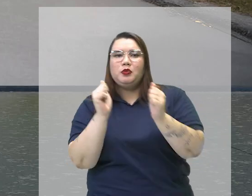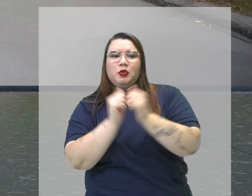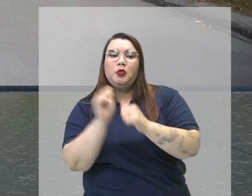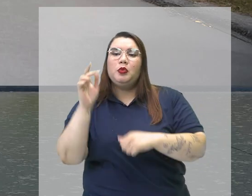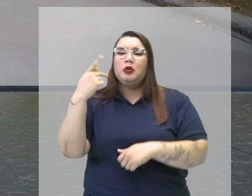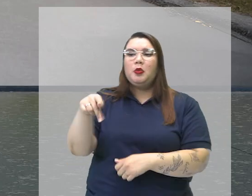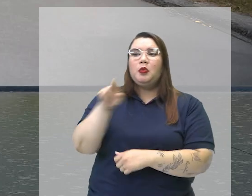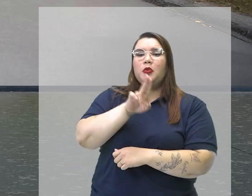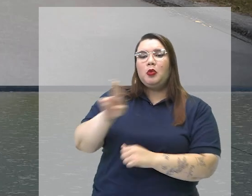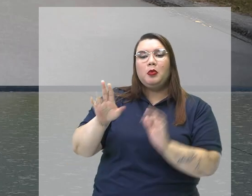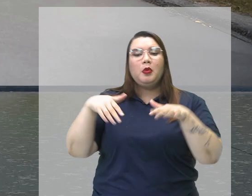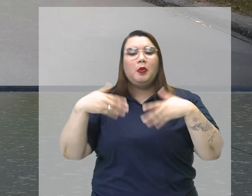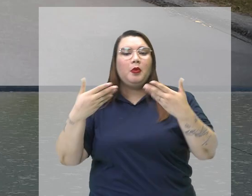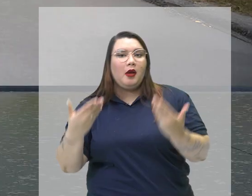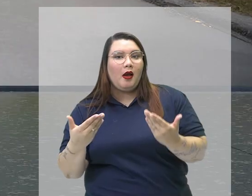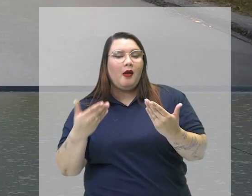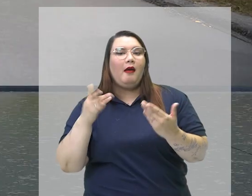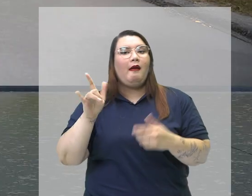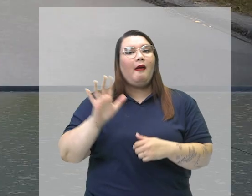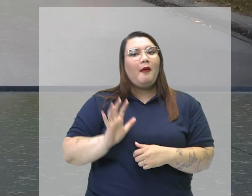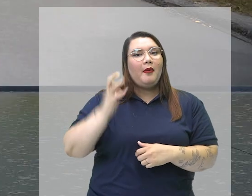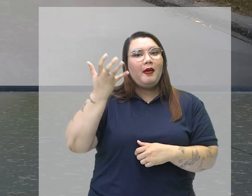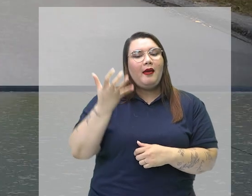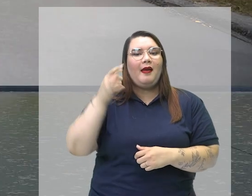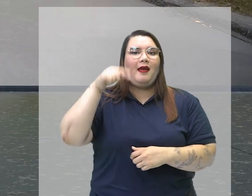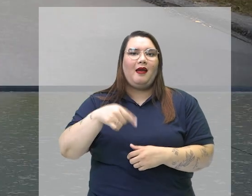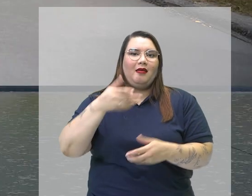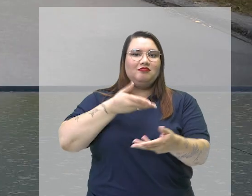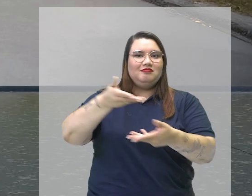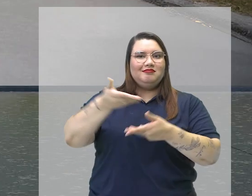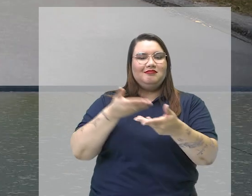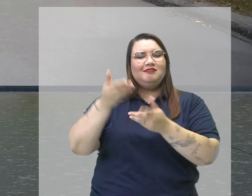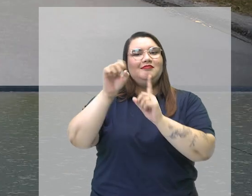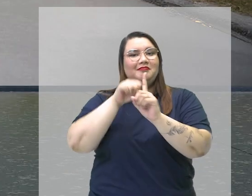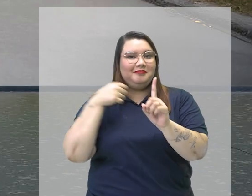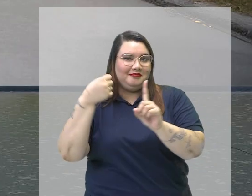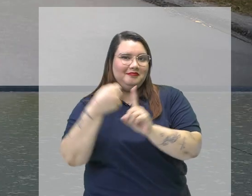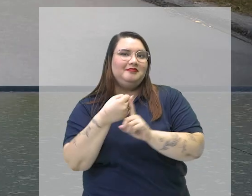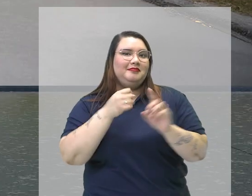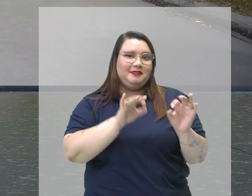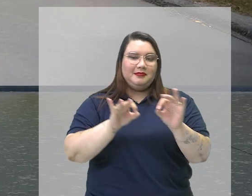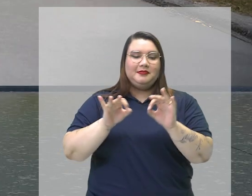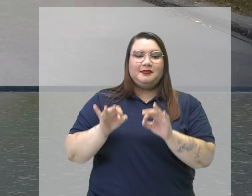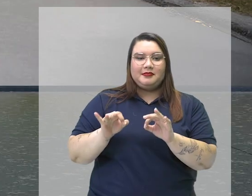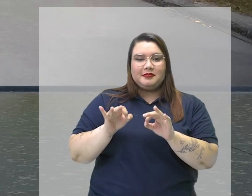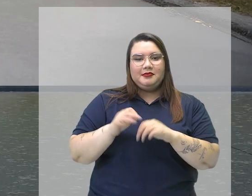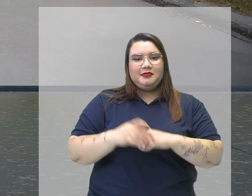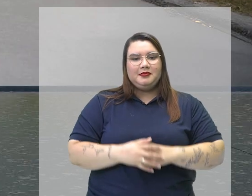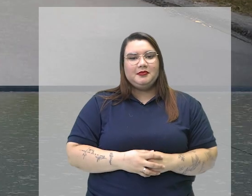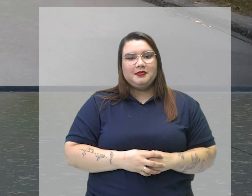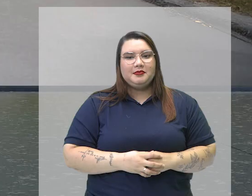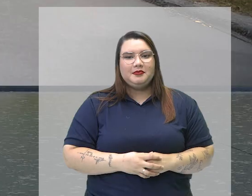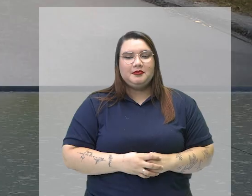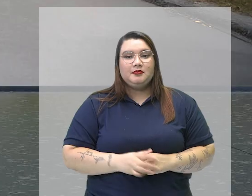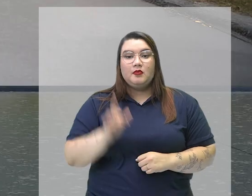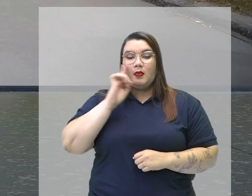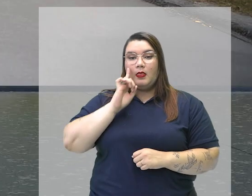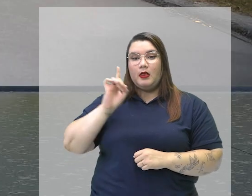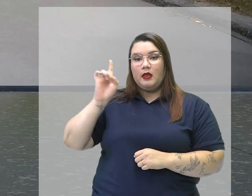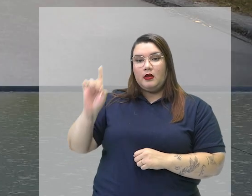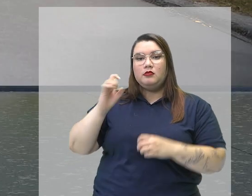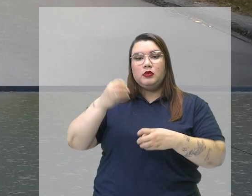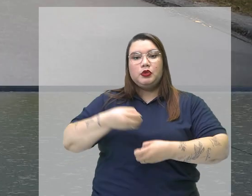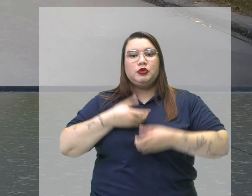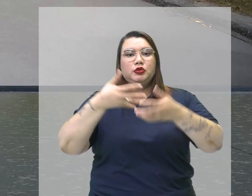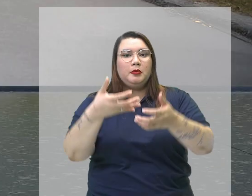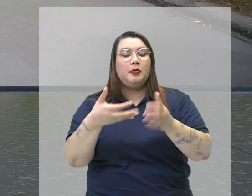o pai, pergunta o nome. E aí o que acontece aí? A socialização, não é mesmo? Prosseguindo,